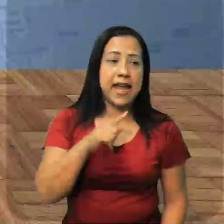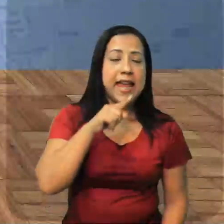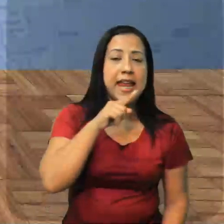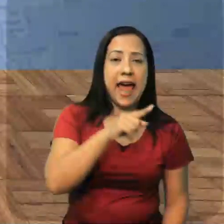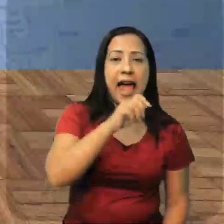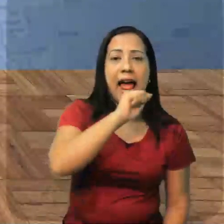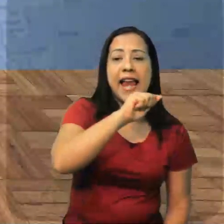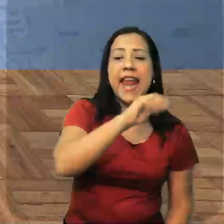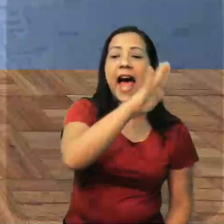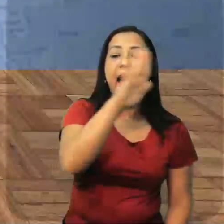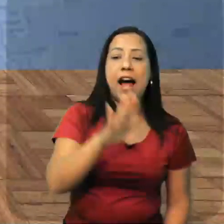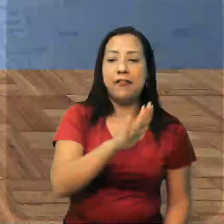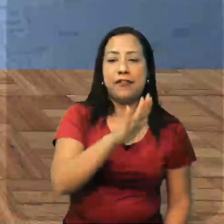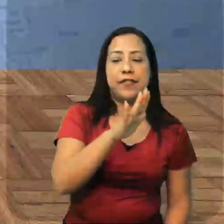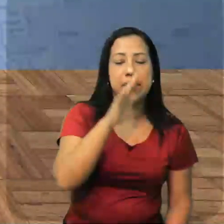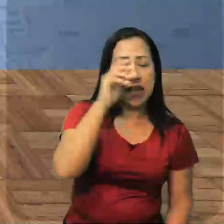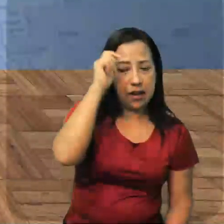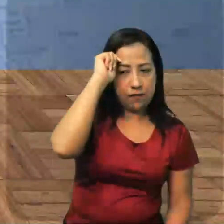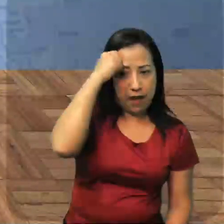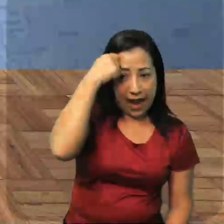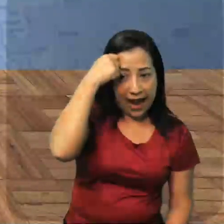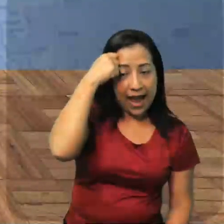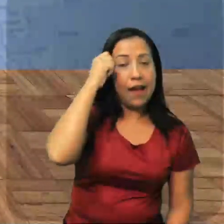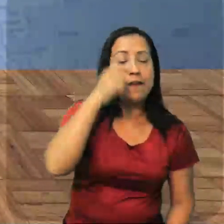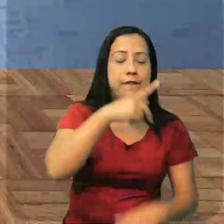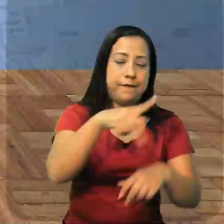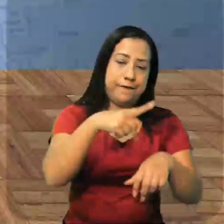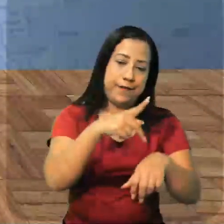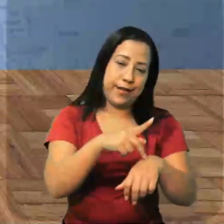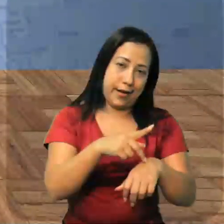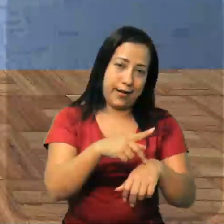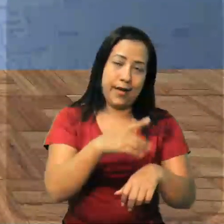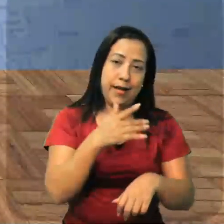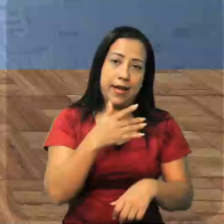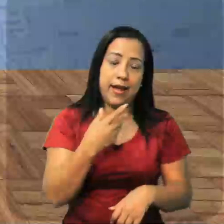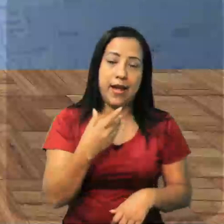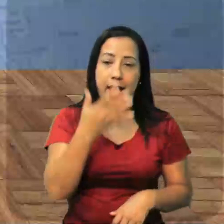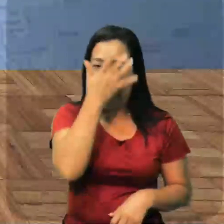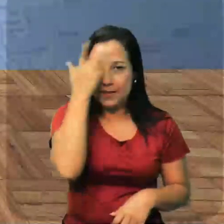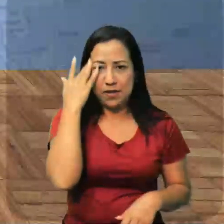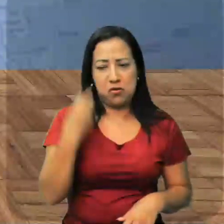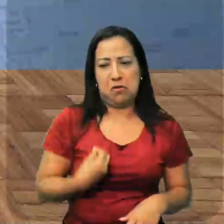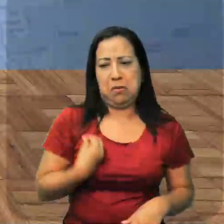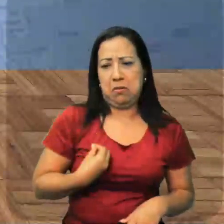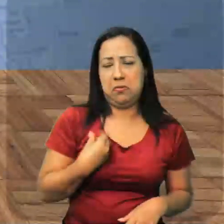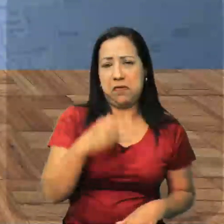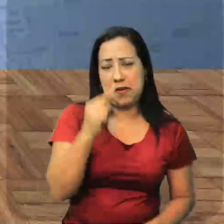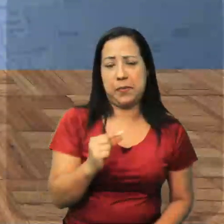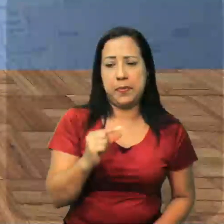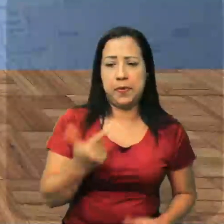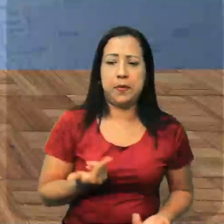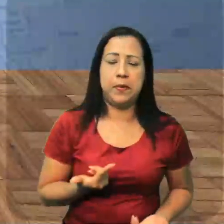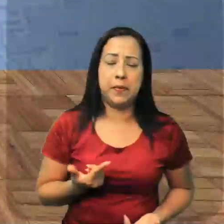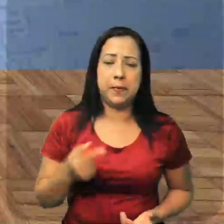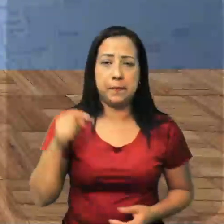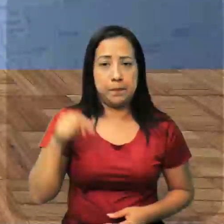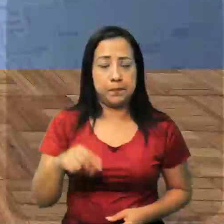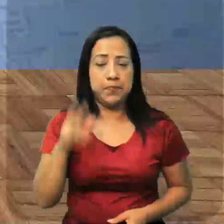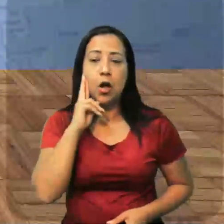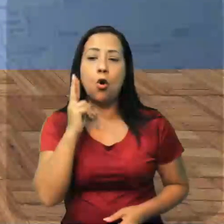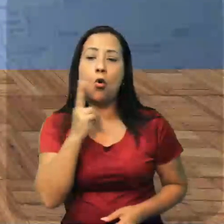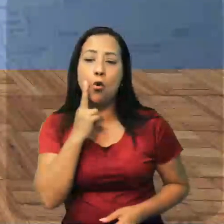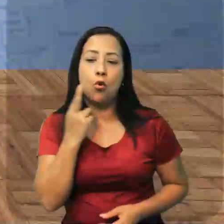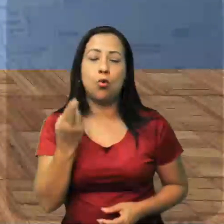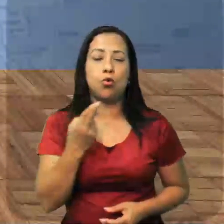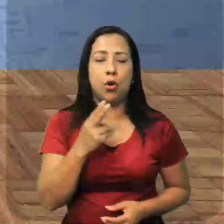nessas dinâmicas populacionais. E é isso aí que o Estado de Rondônia, em nome do governo do Estado de